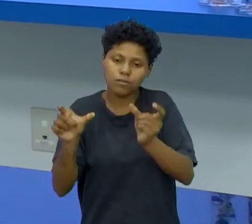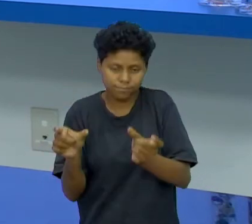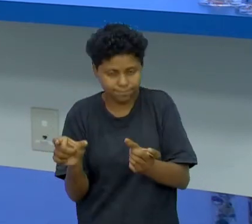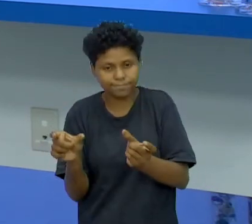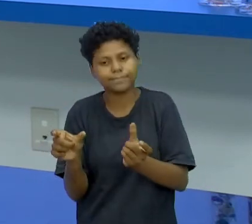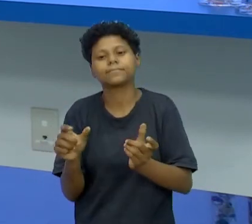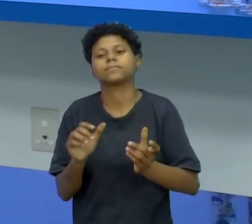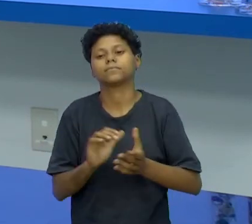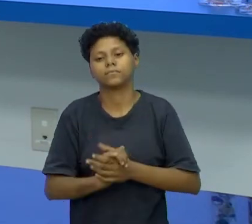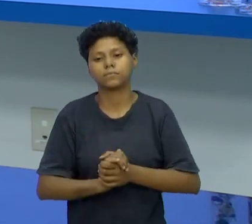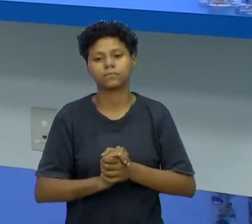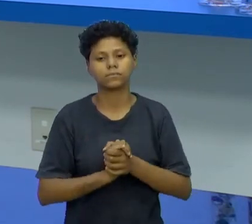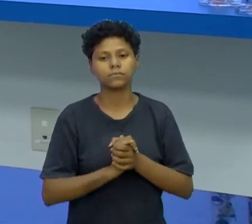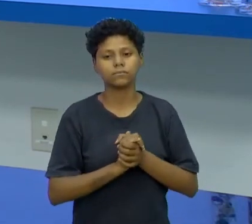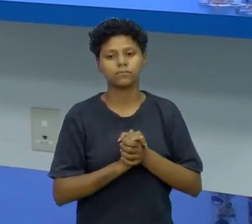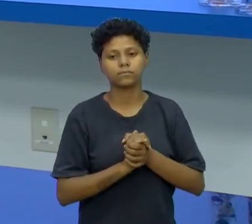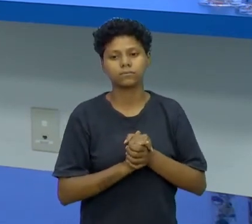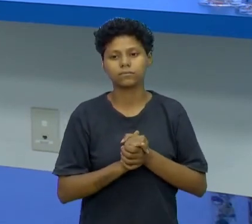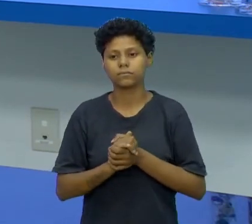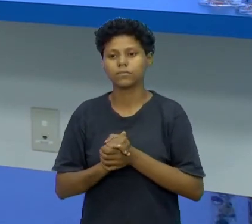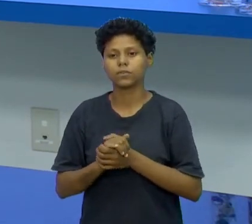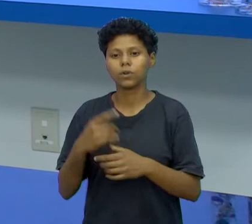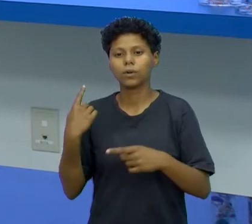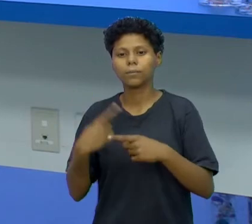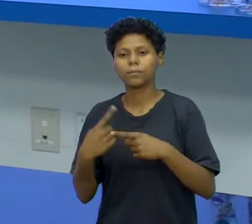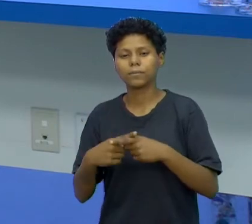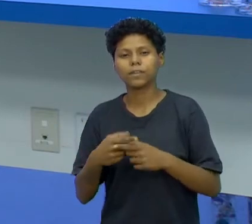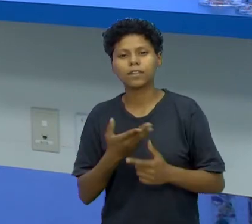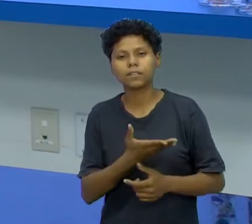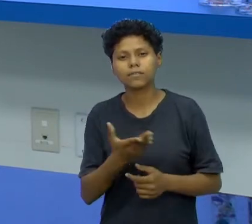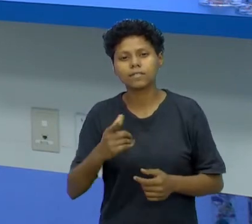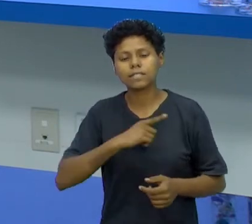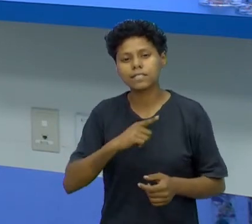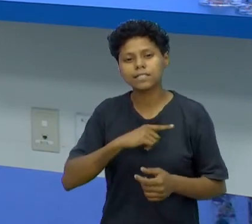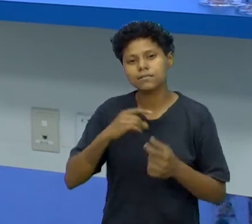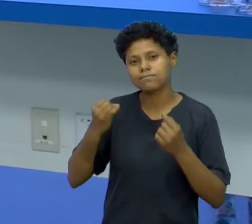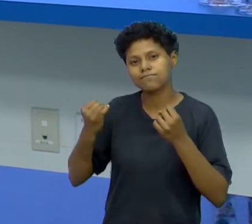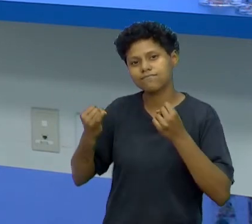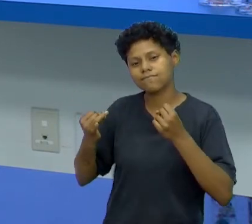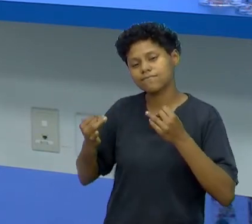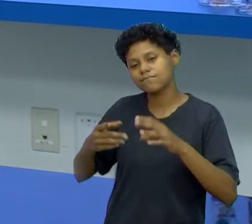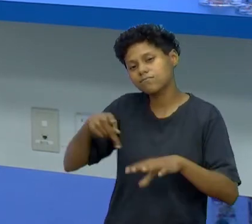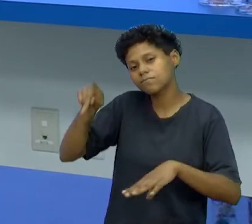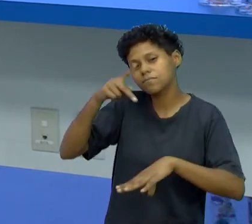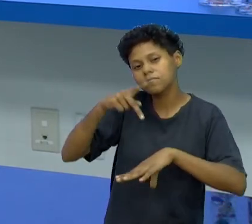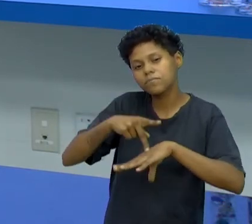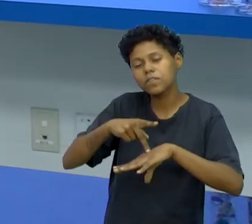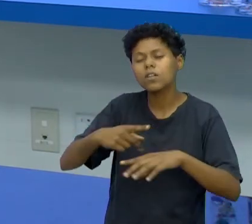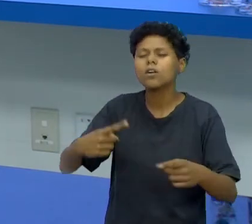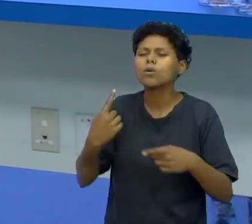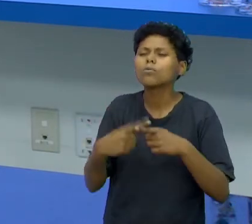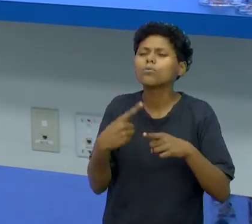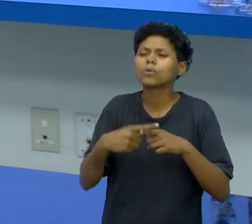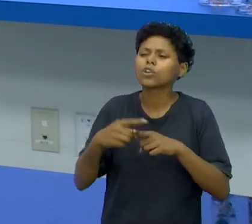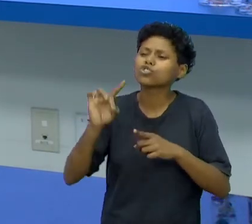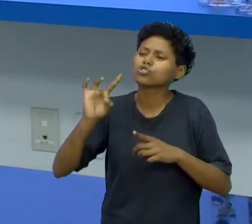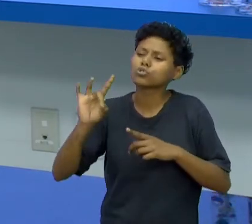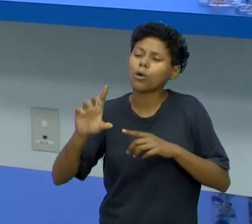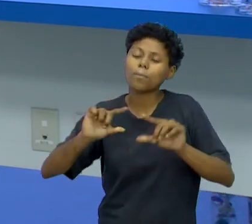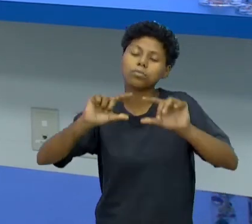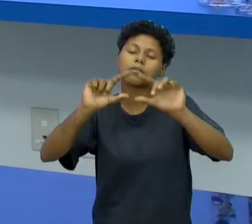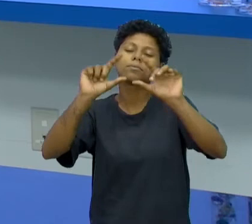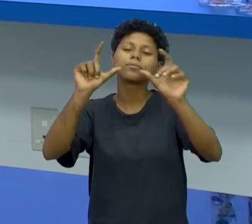interrompeu e falou, olha, por que você está descrevendo as pedras? Só o arco me interessa. Do que a gente pode,